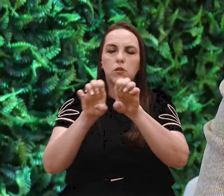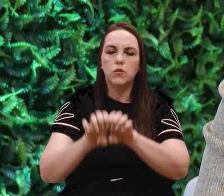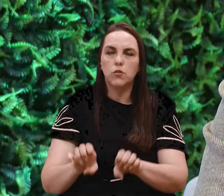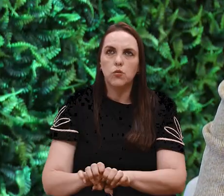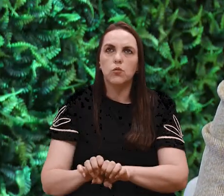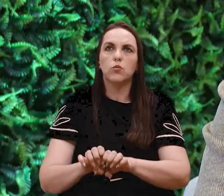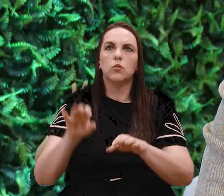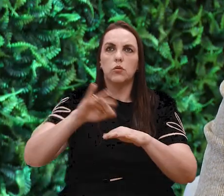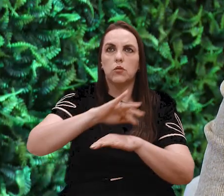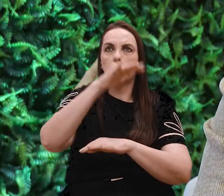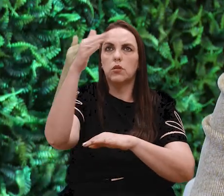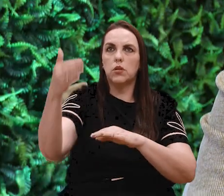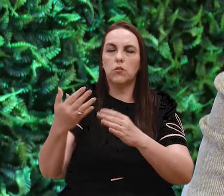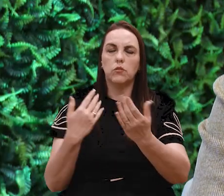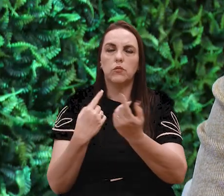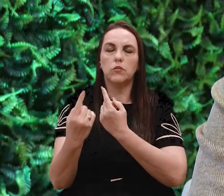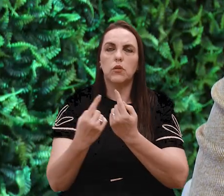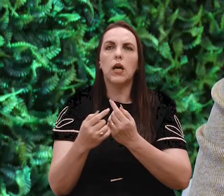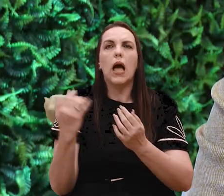qualificação desse importante